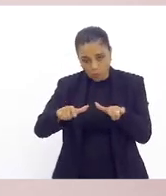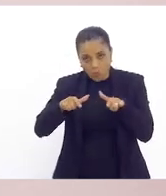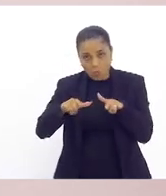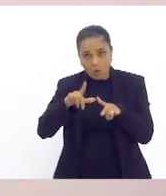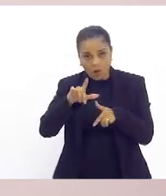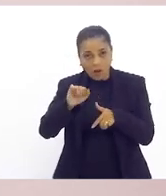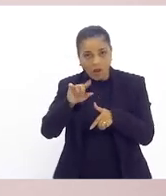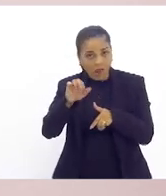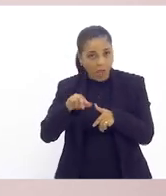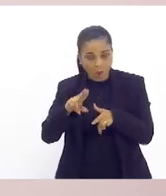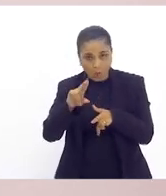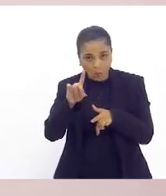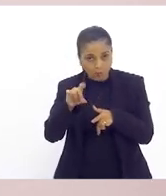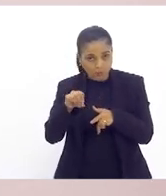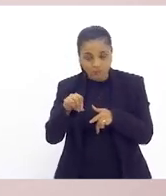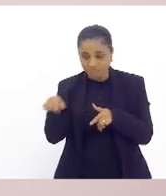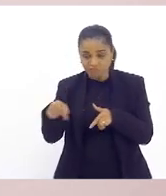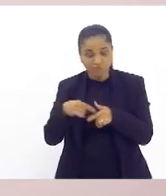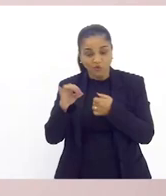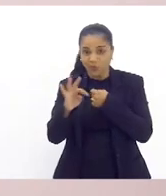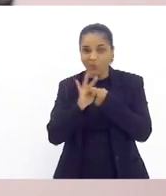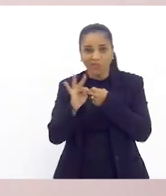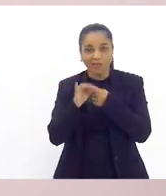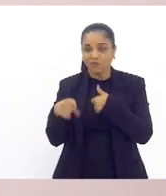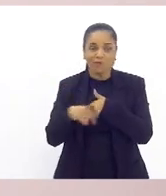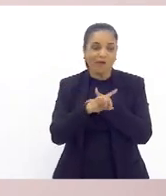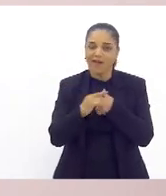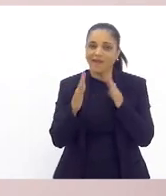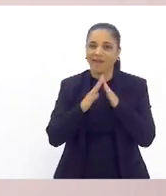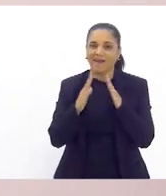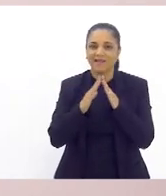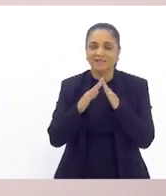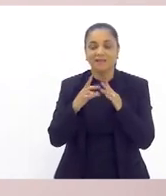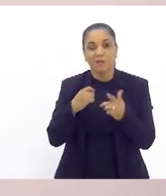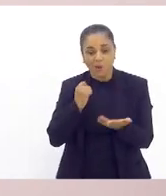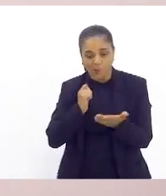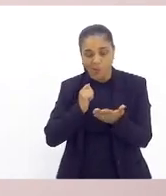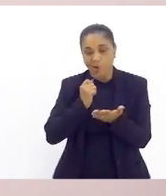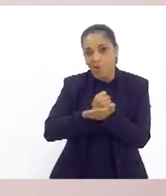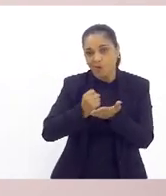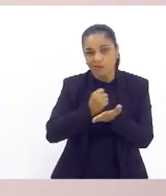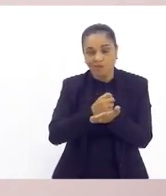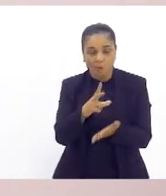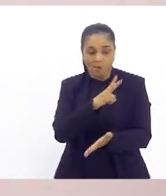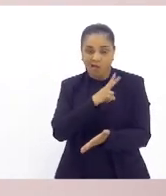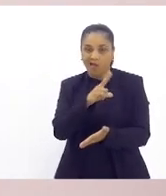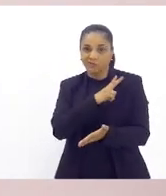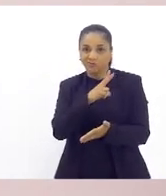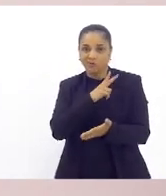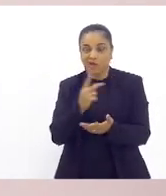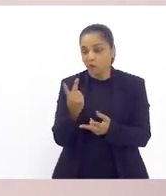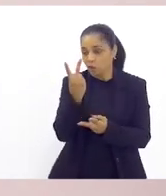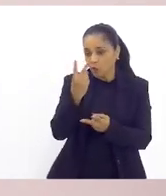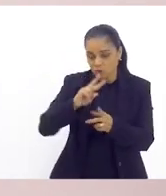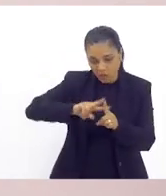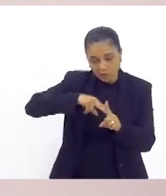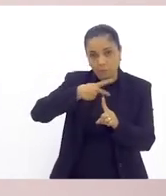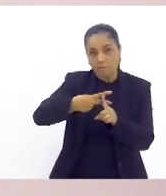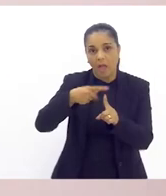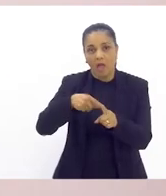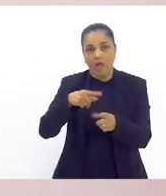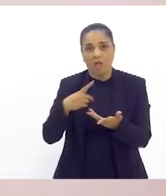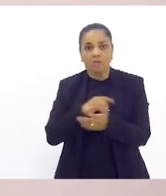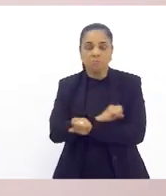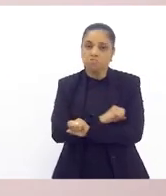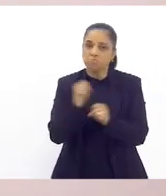o técnico não vai E aí a pessoa tem que contratar um técnico particular ele cobra para fazer dois lados é quase o preço do eletrodoméstico E